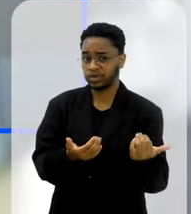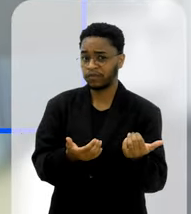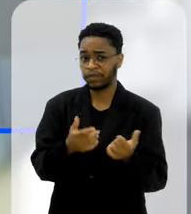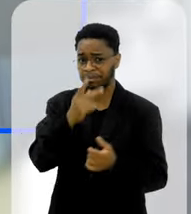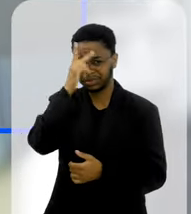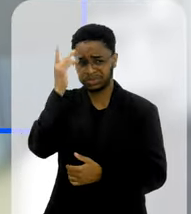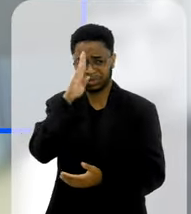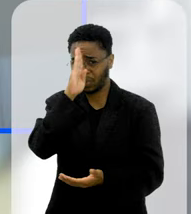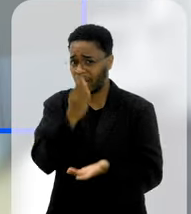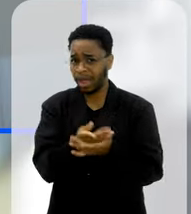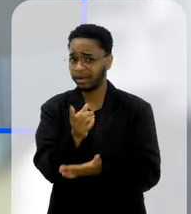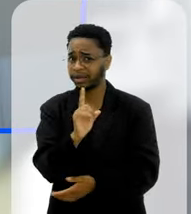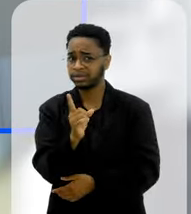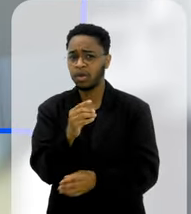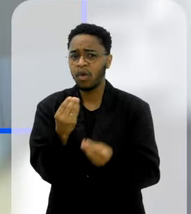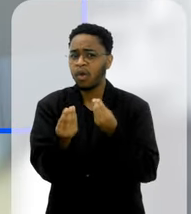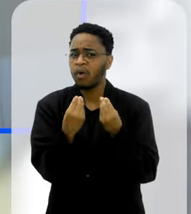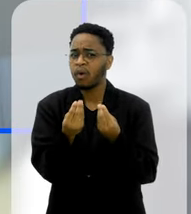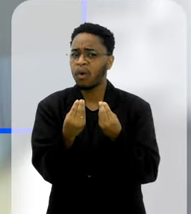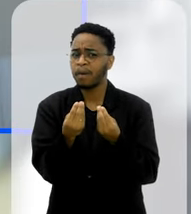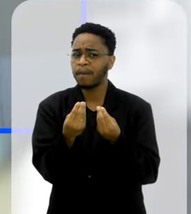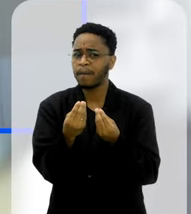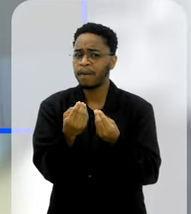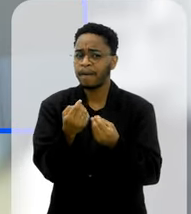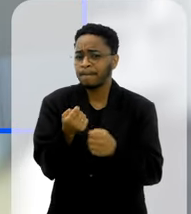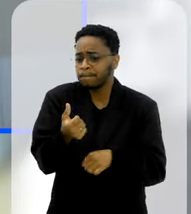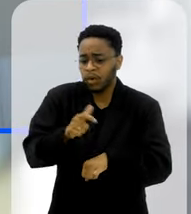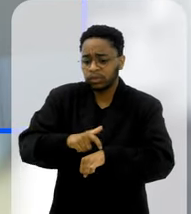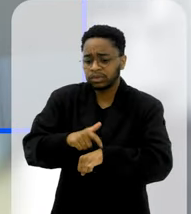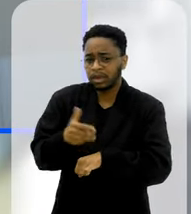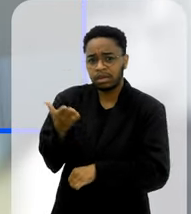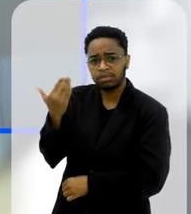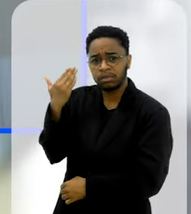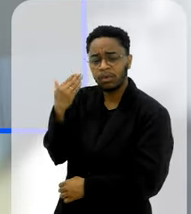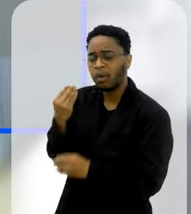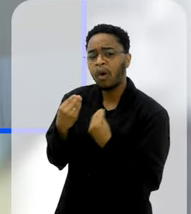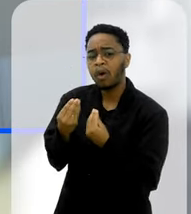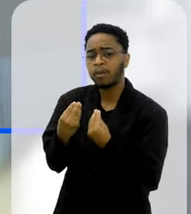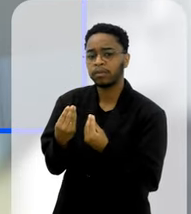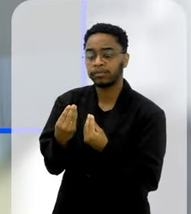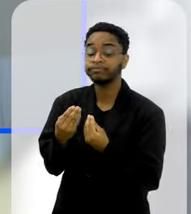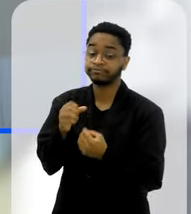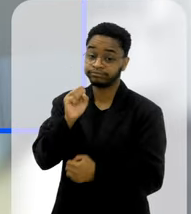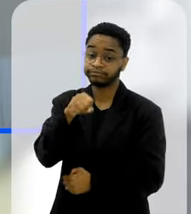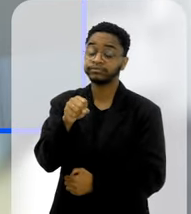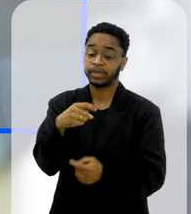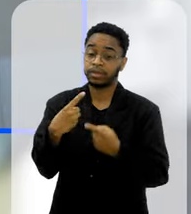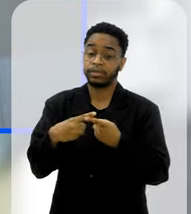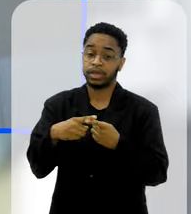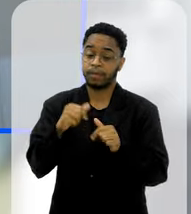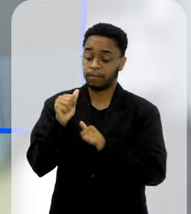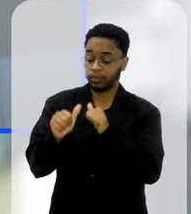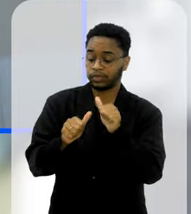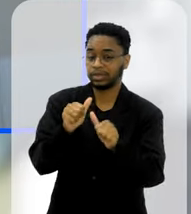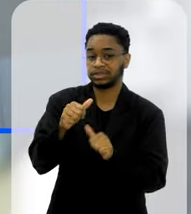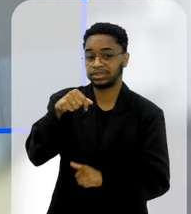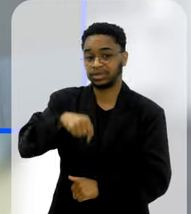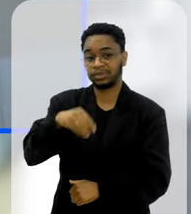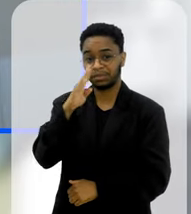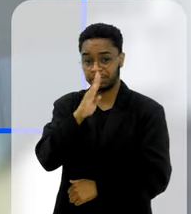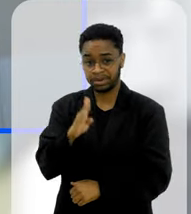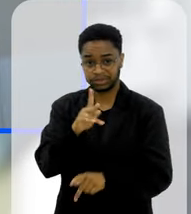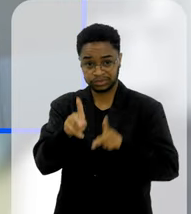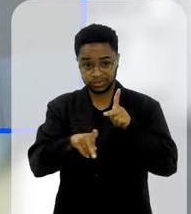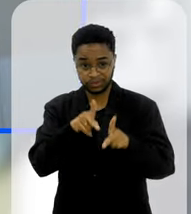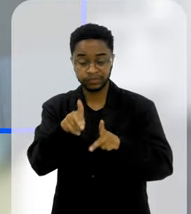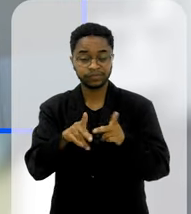etário mais jovem, as pessoas simplesmente não acreditam. Mas como? Há tão pouco tempo atrás, sim, a transição demográfica do